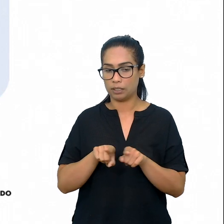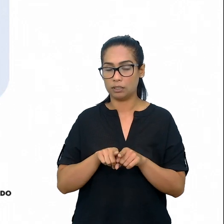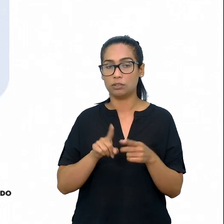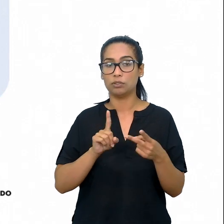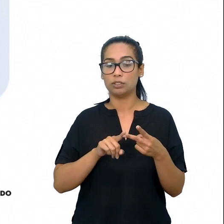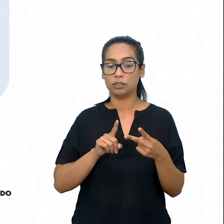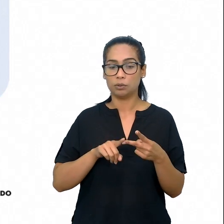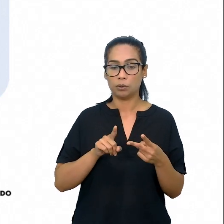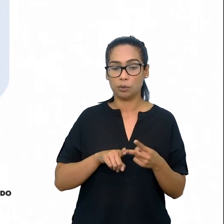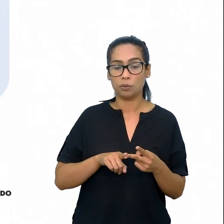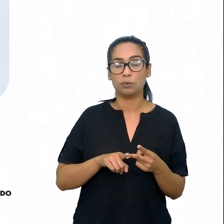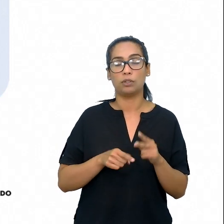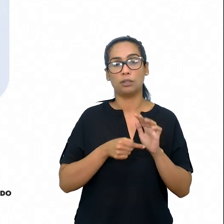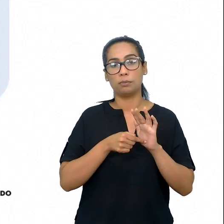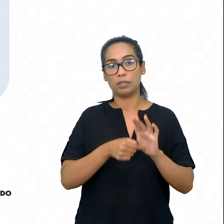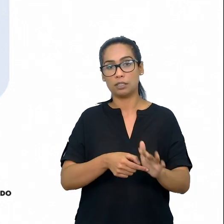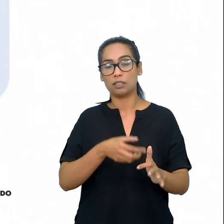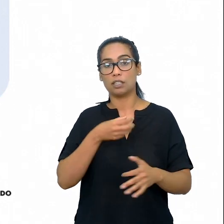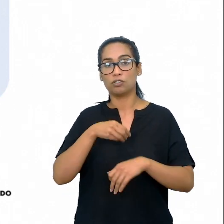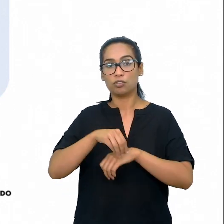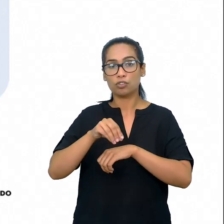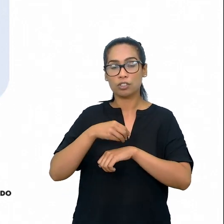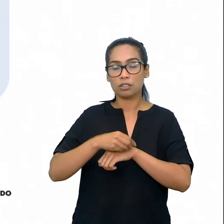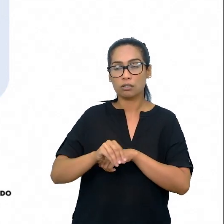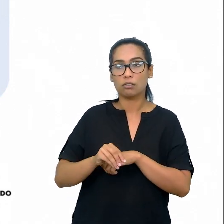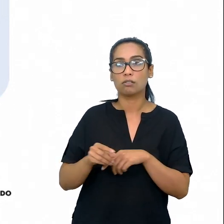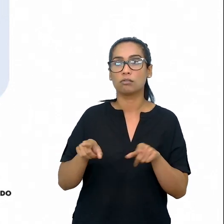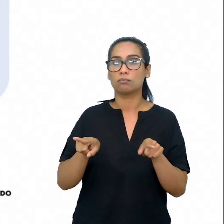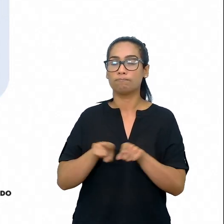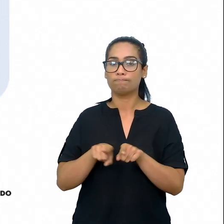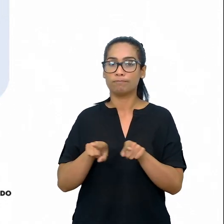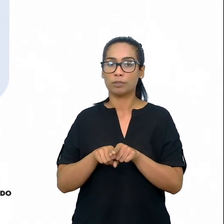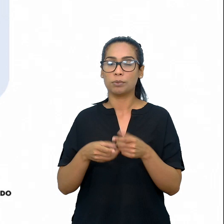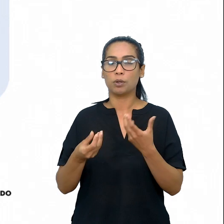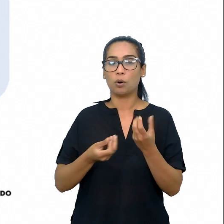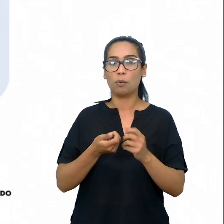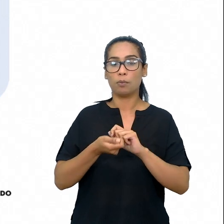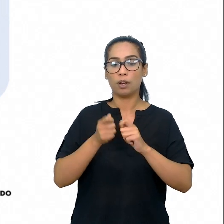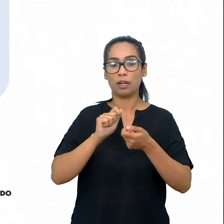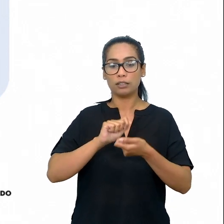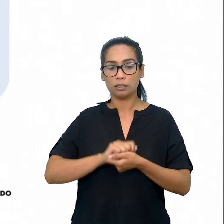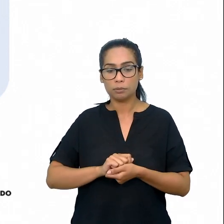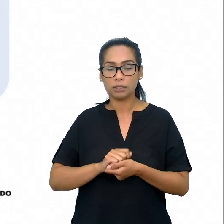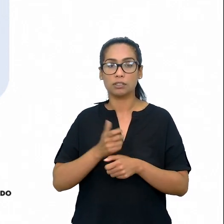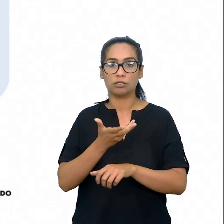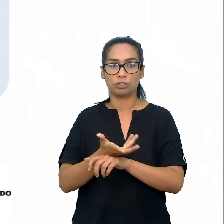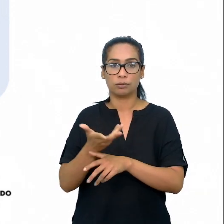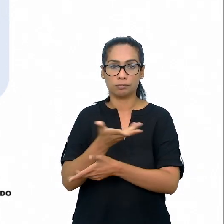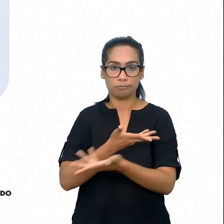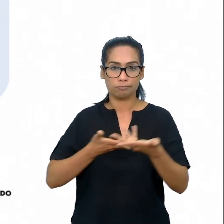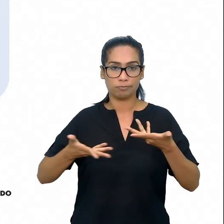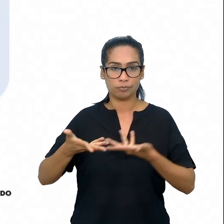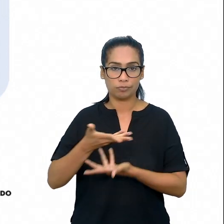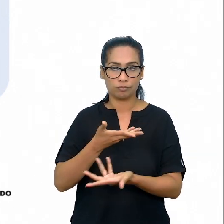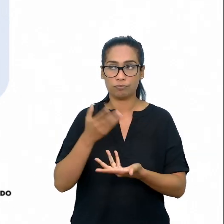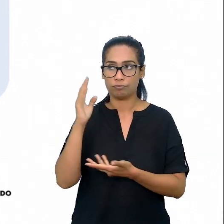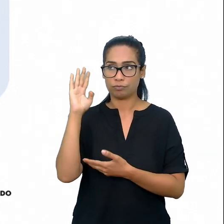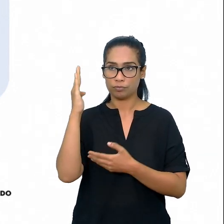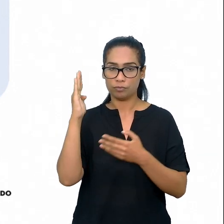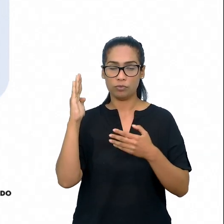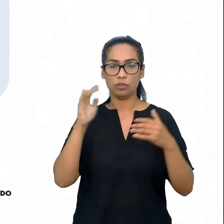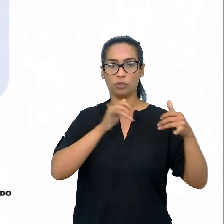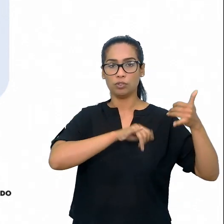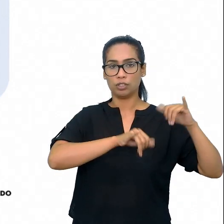algumas sugestões e possibilidades de abordagens interdisciplinares entre biologia e